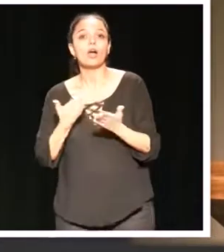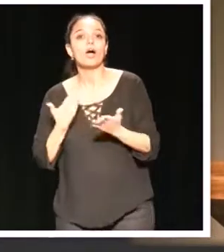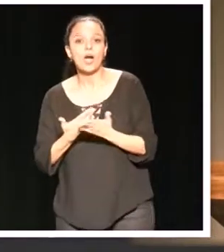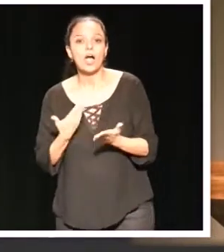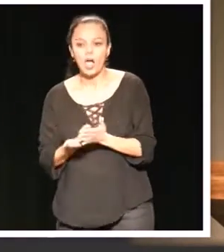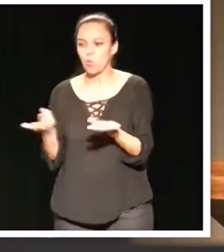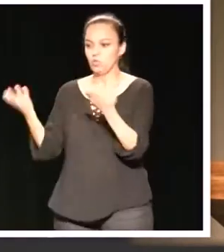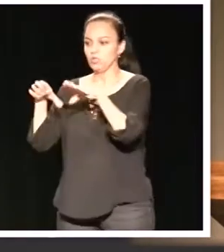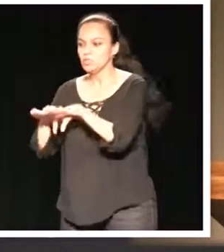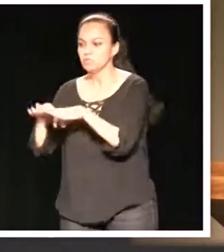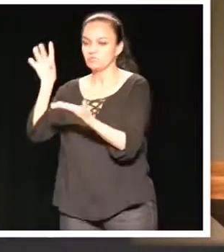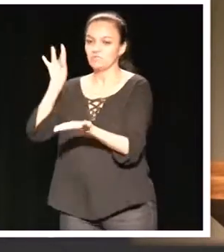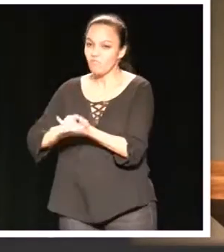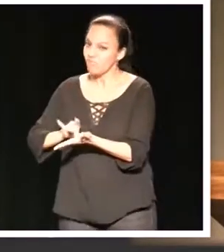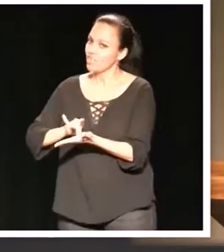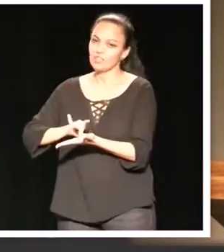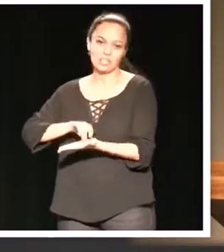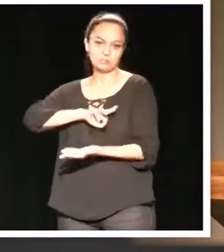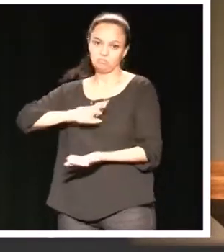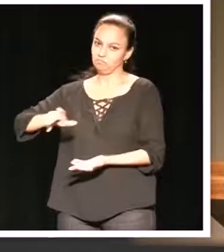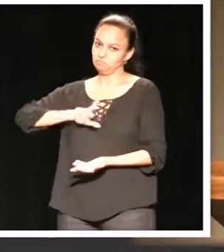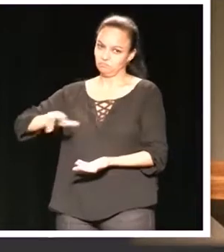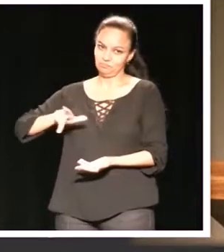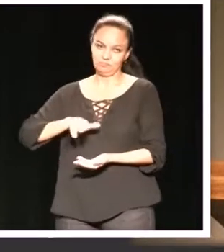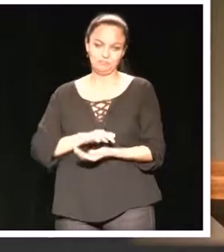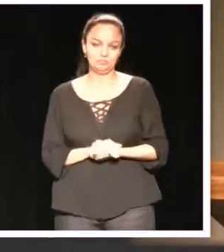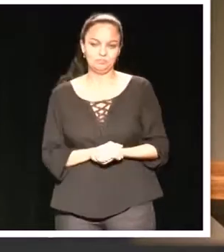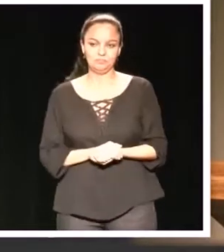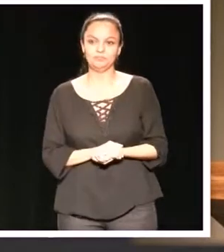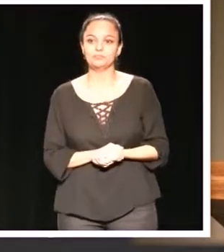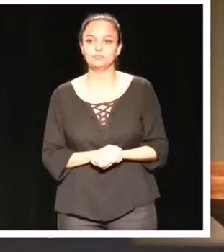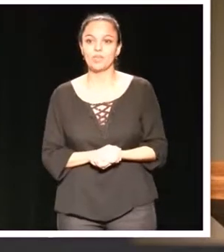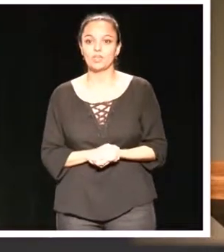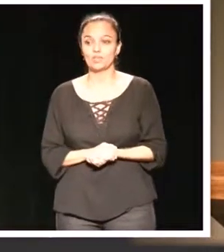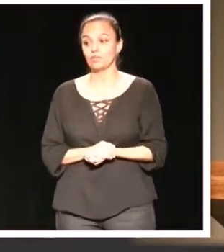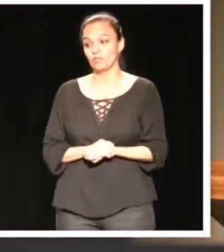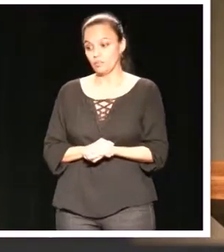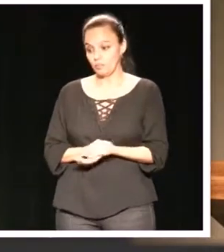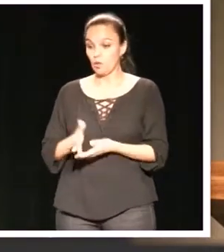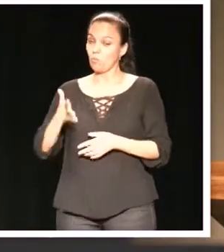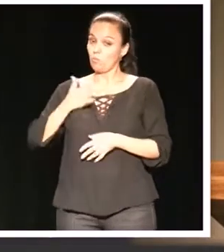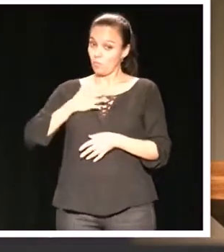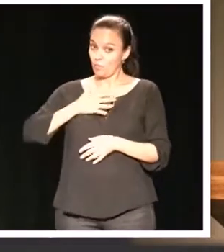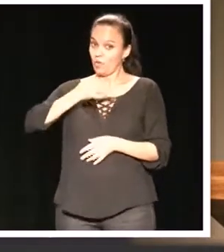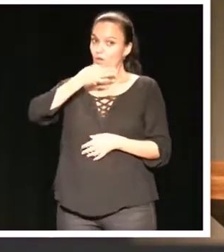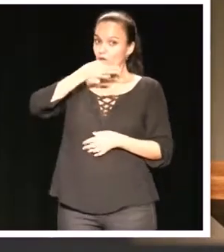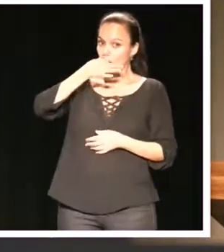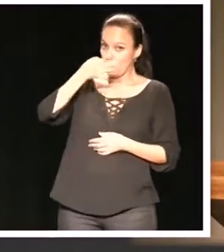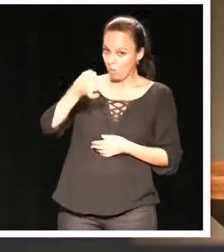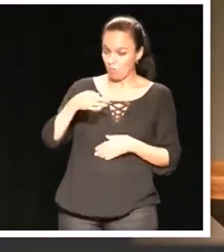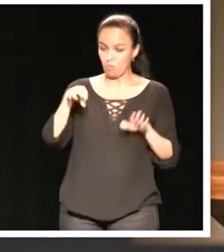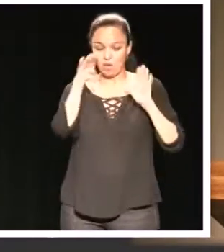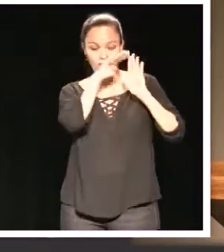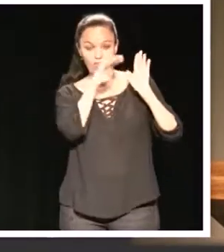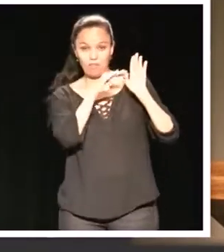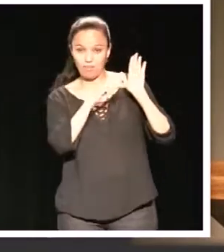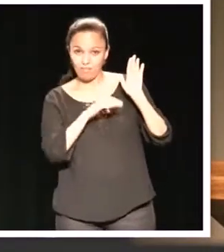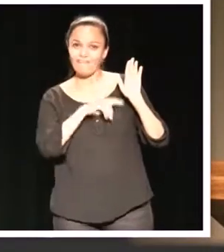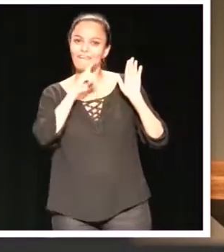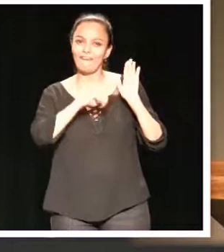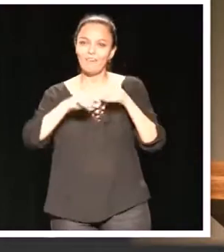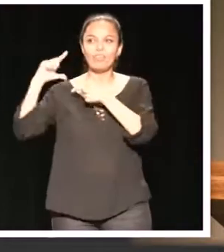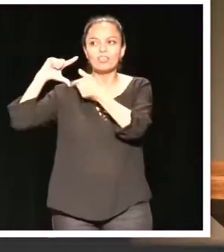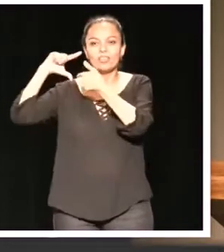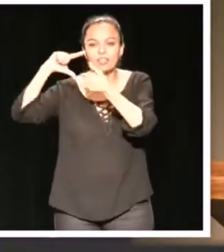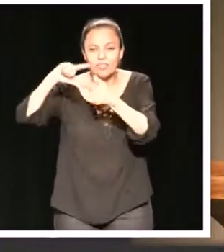inclusão. Desde nosso ponto de vista, esses programas formam parte, na maioria dos seus componentes, da tradição oralista e